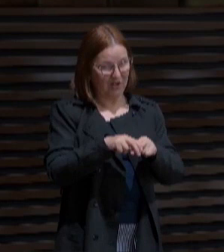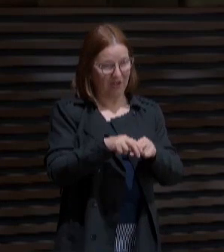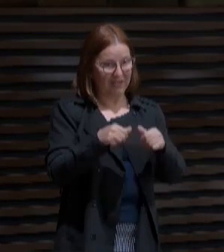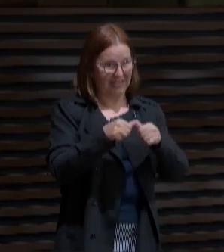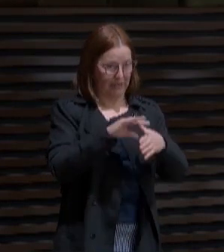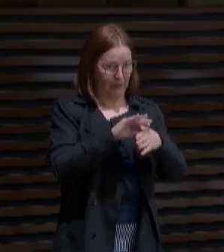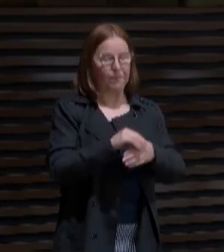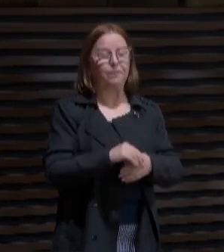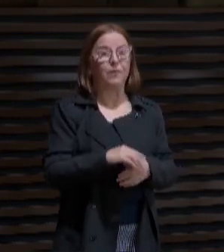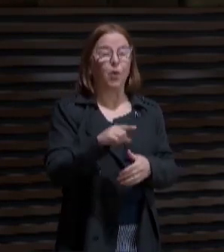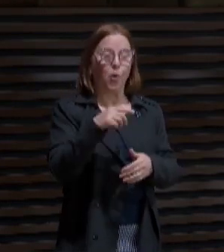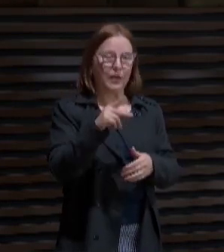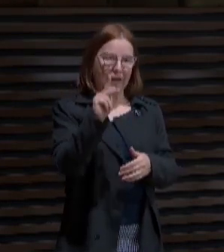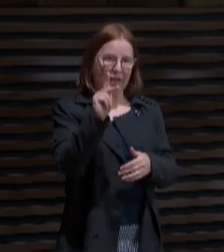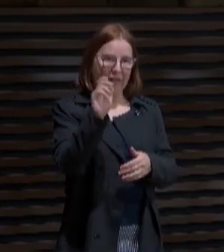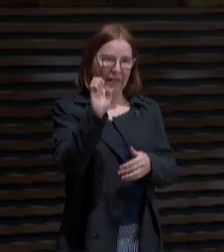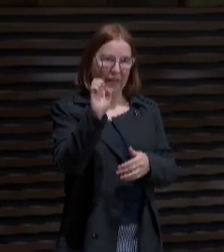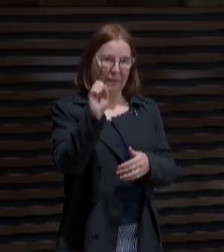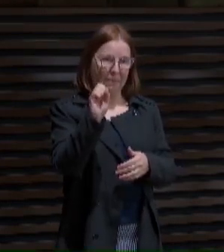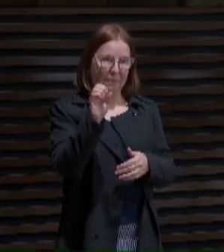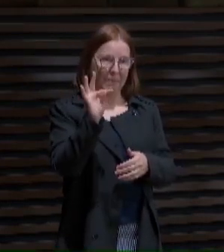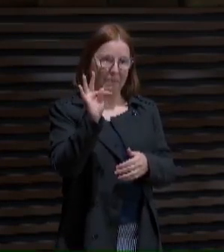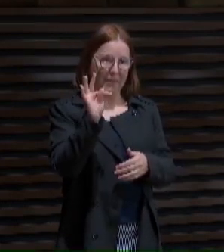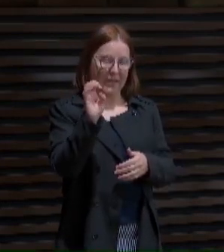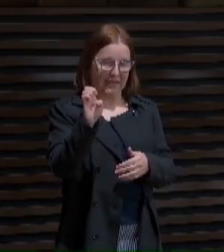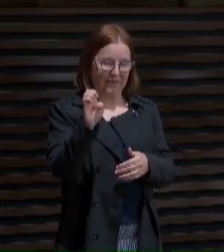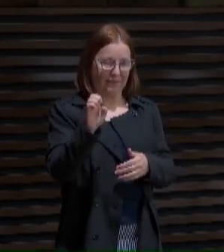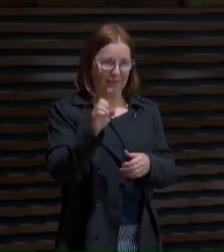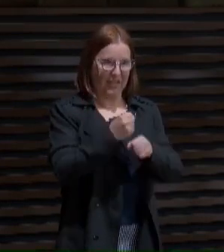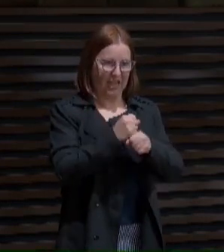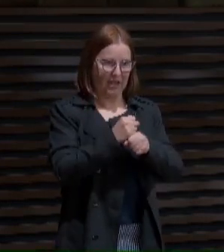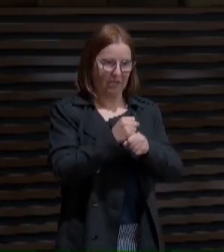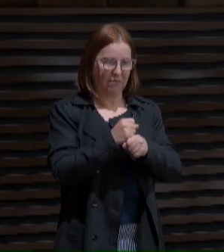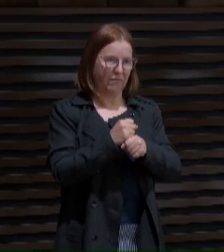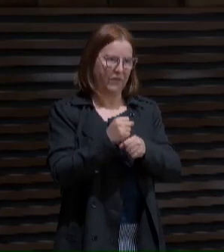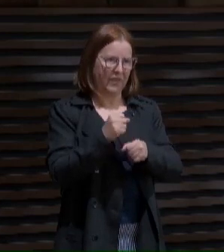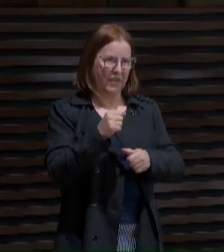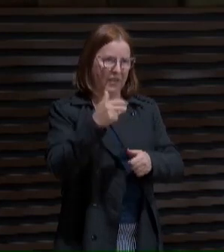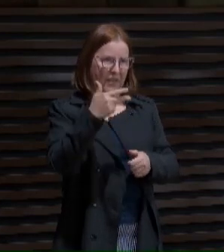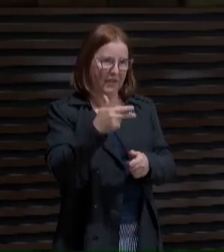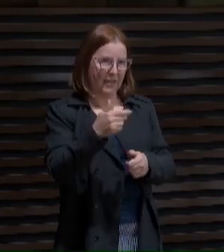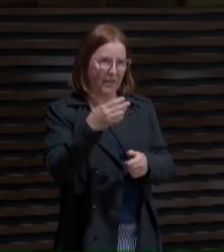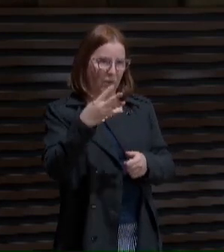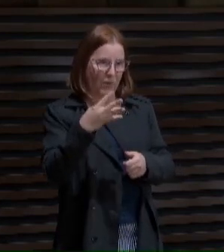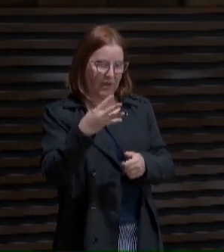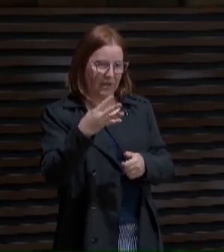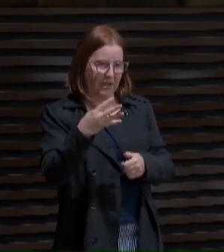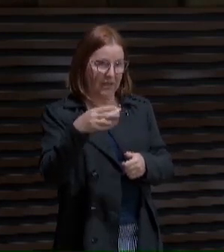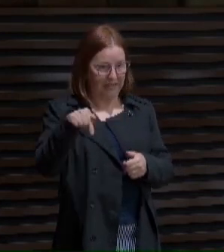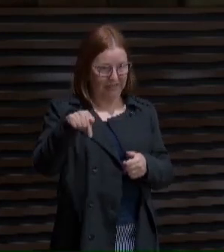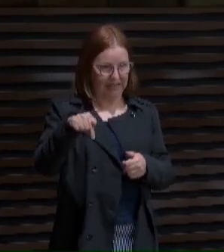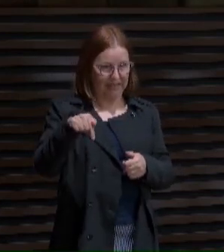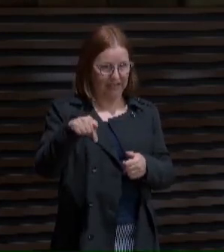outra peste no ano de 1347, que é a peste bubônica, que todos nós já